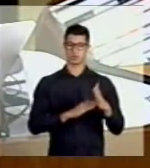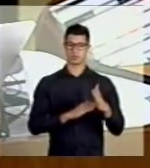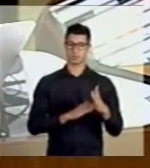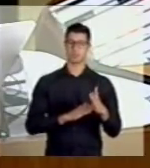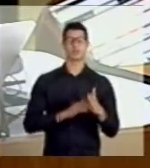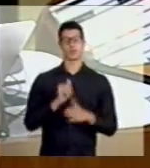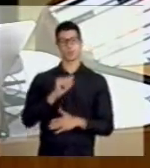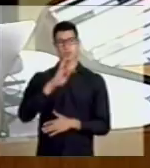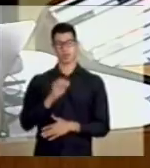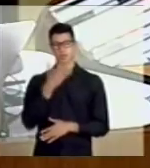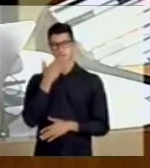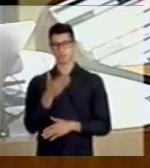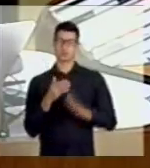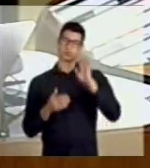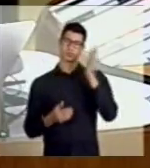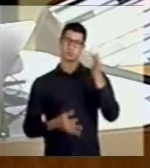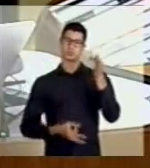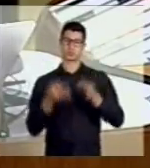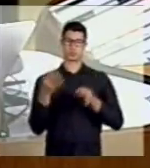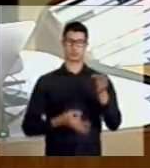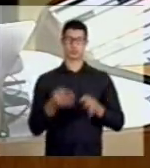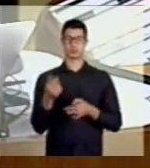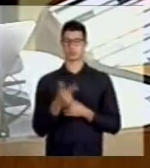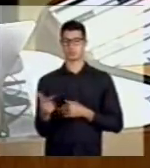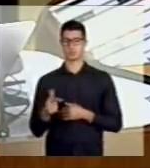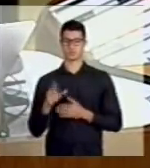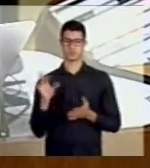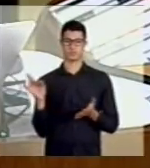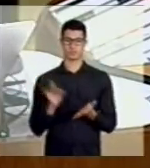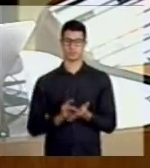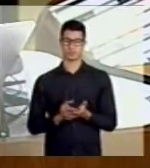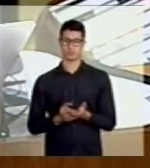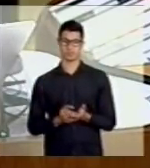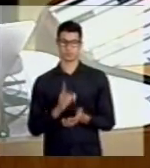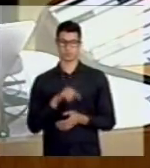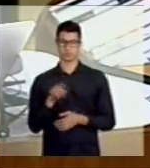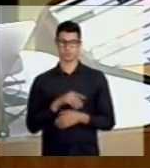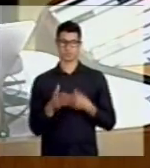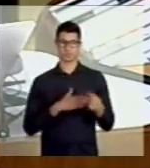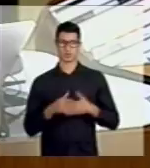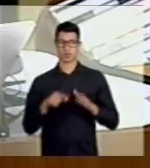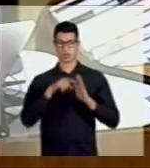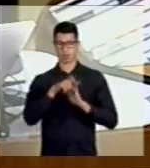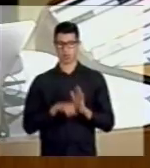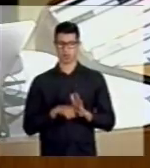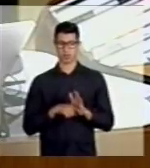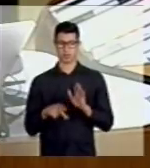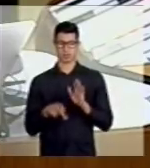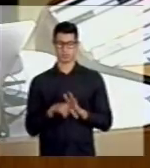o ato nas formas de uma decisão judiciária, sendo-lhe absolutamente vedada qualquer verificação